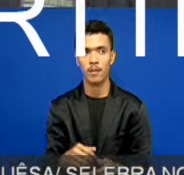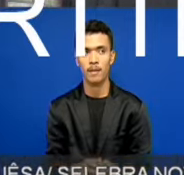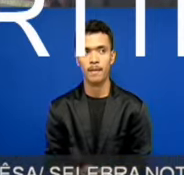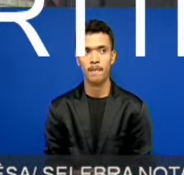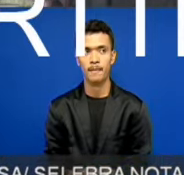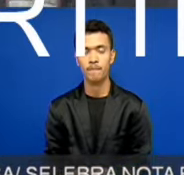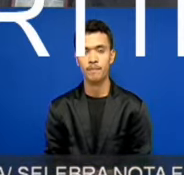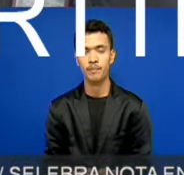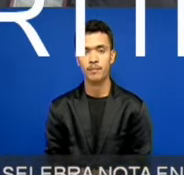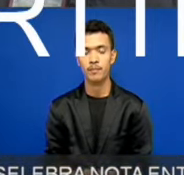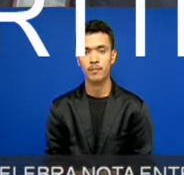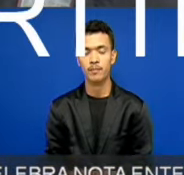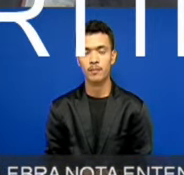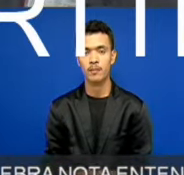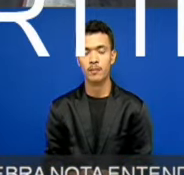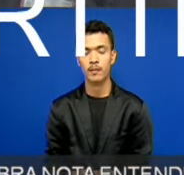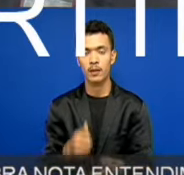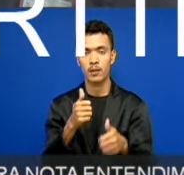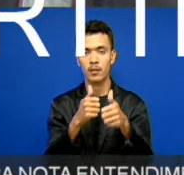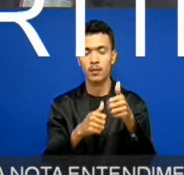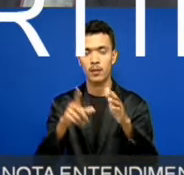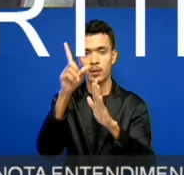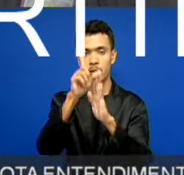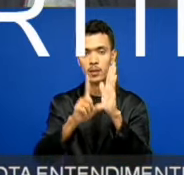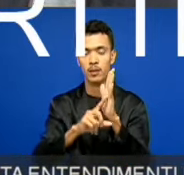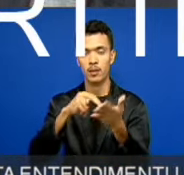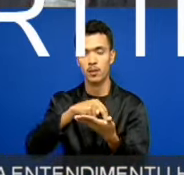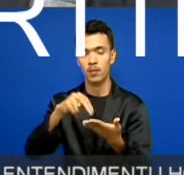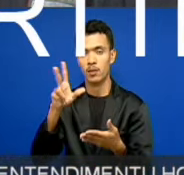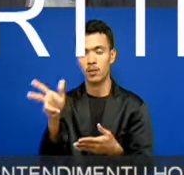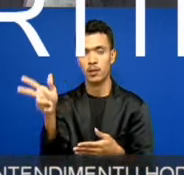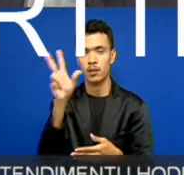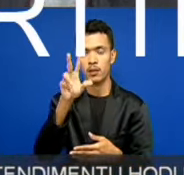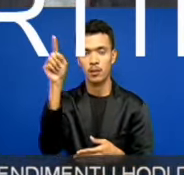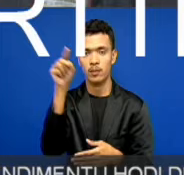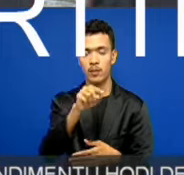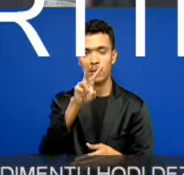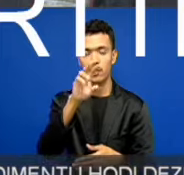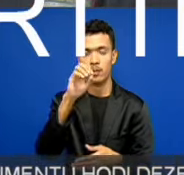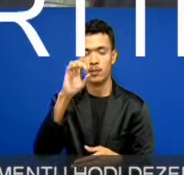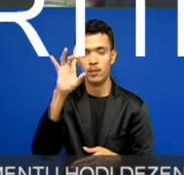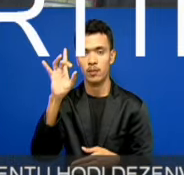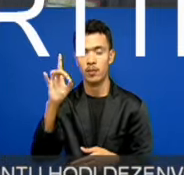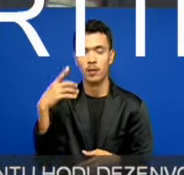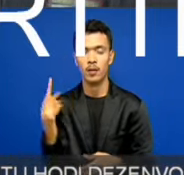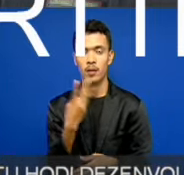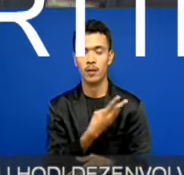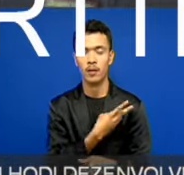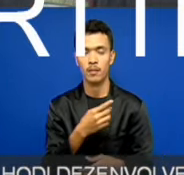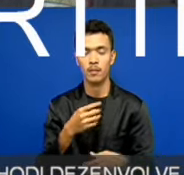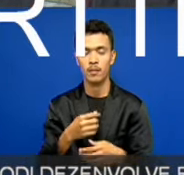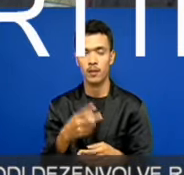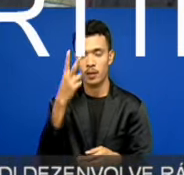trotorleten, baletaleten, baseia ba decreto lei 33 para 2008, tulona e ame gestão mercado nekabas, ame sempre executa ele, ame prende